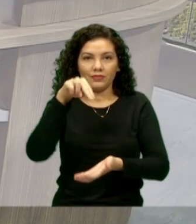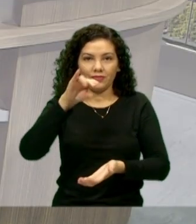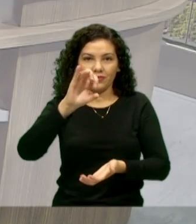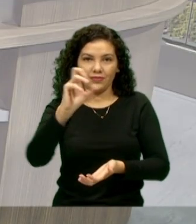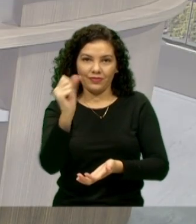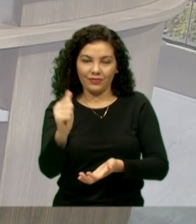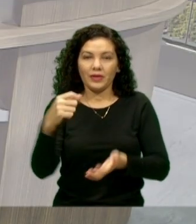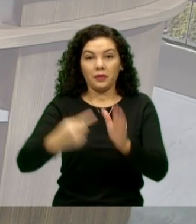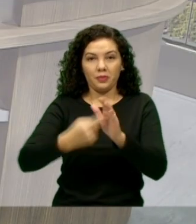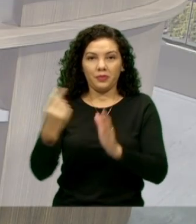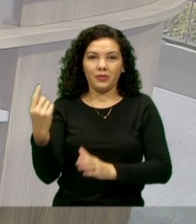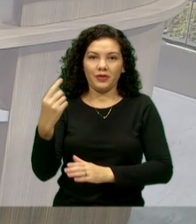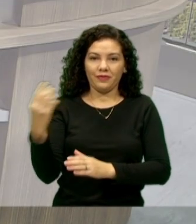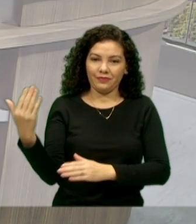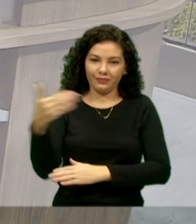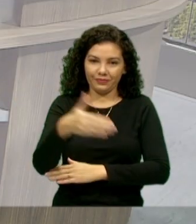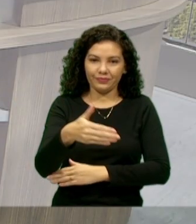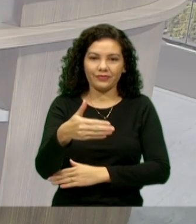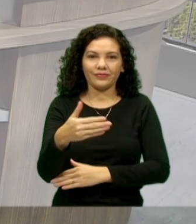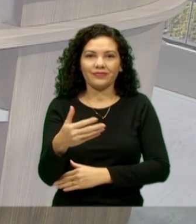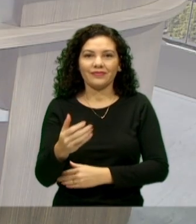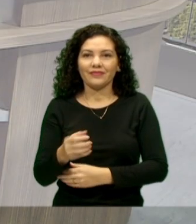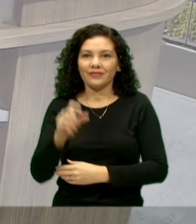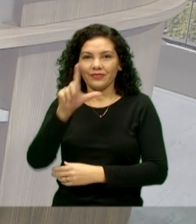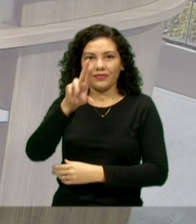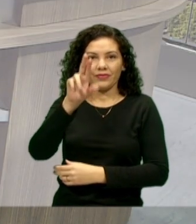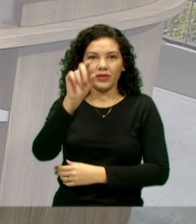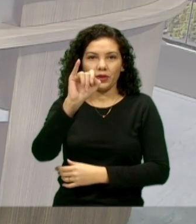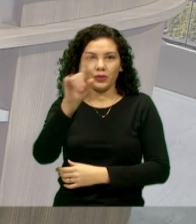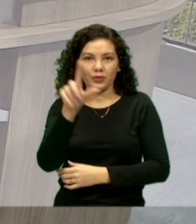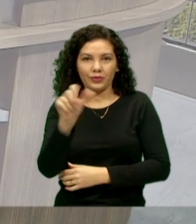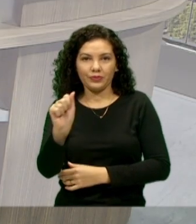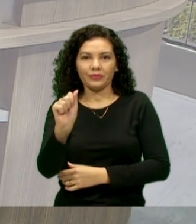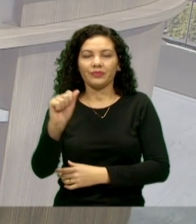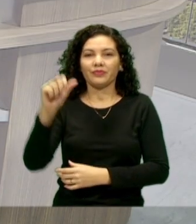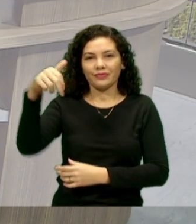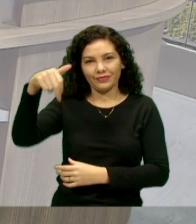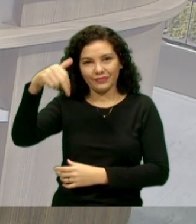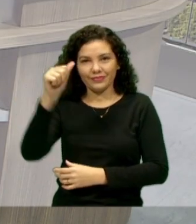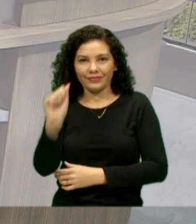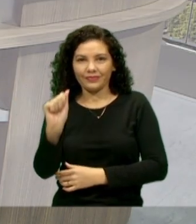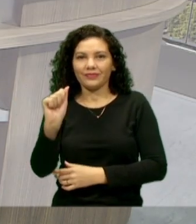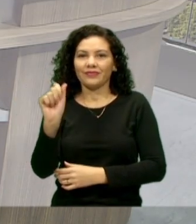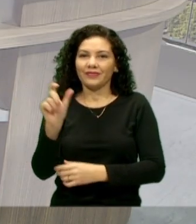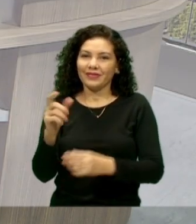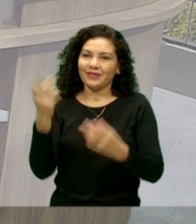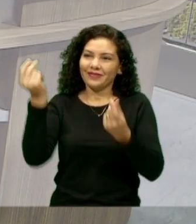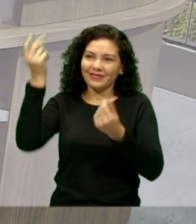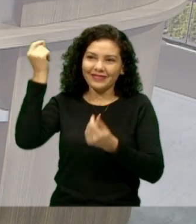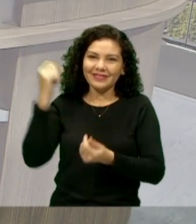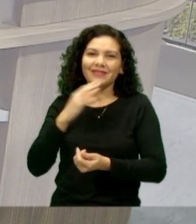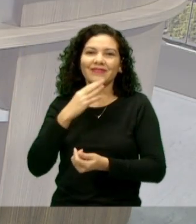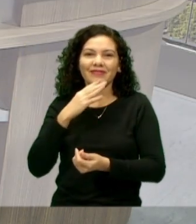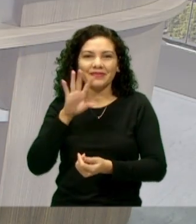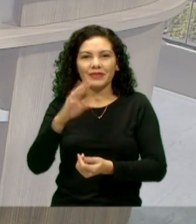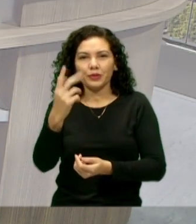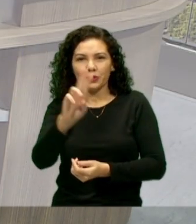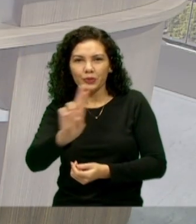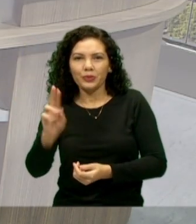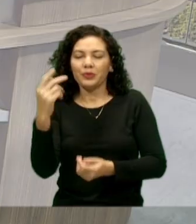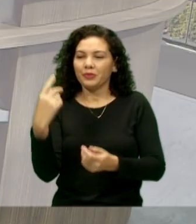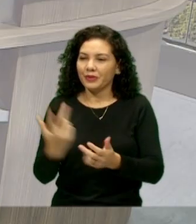vez conosco aqui, Ana Luísa. Luísa Ana. Luísa Ana. Meu Deus, tanto tempo que a gente se conhece, eu errando teu